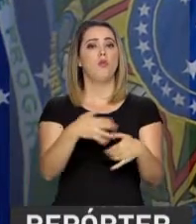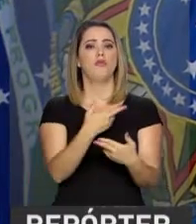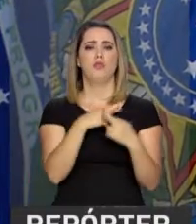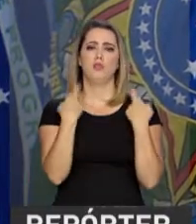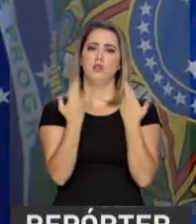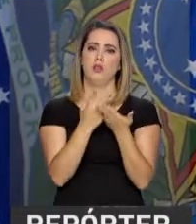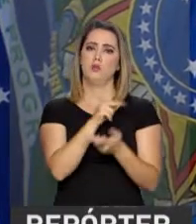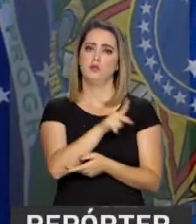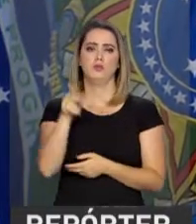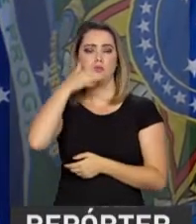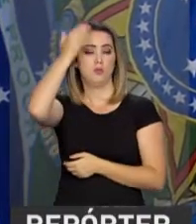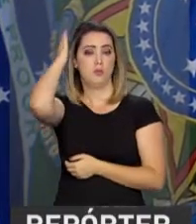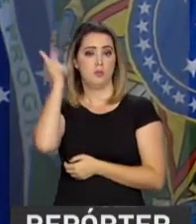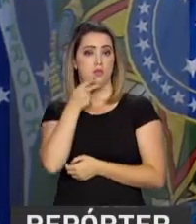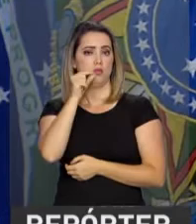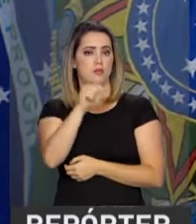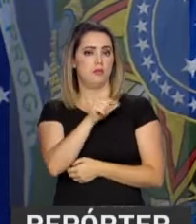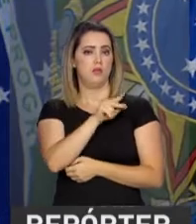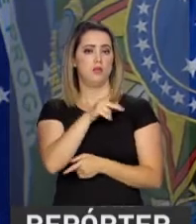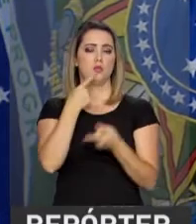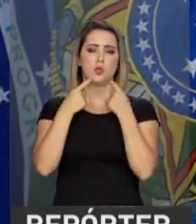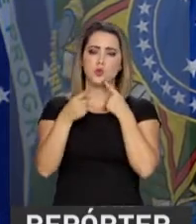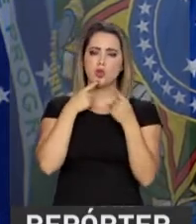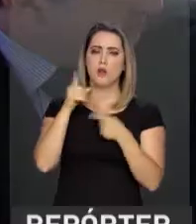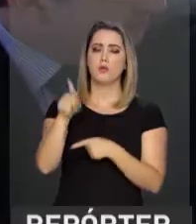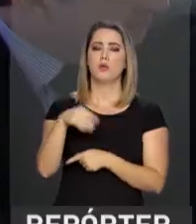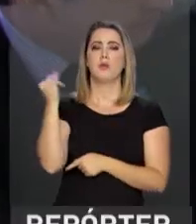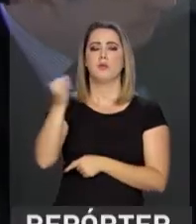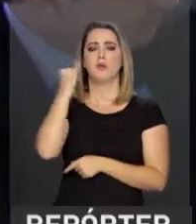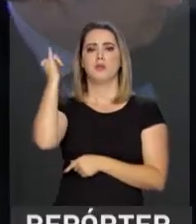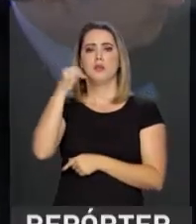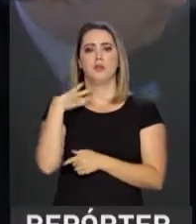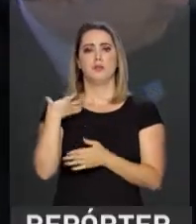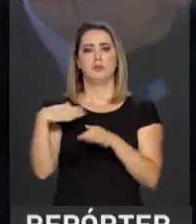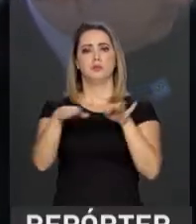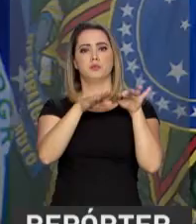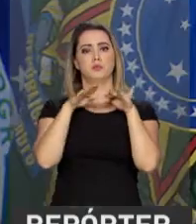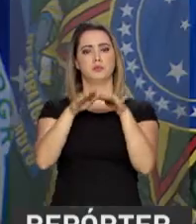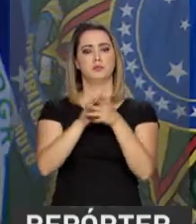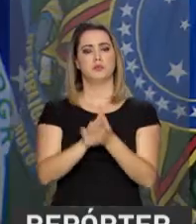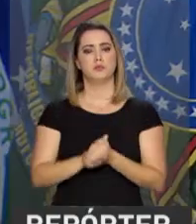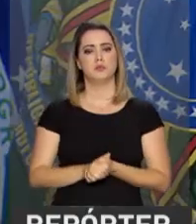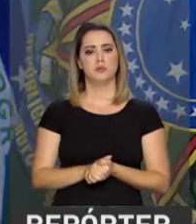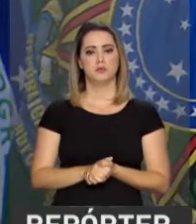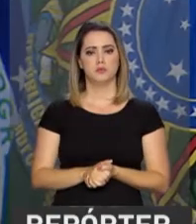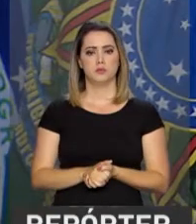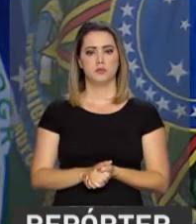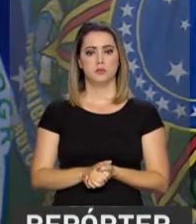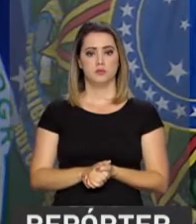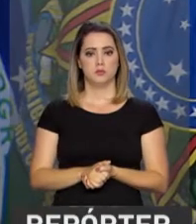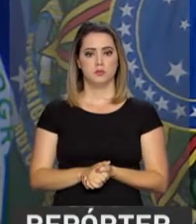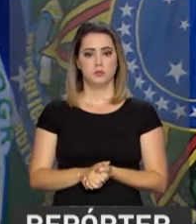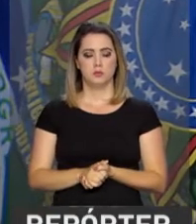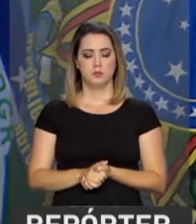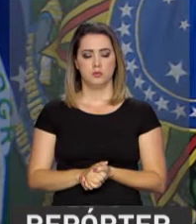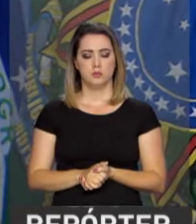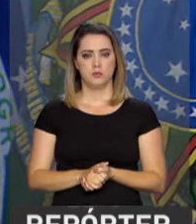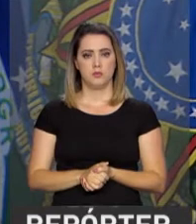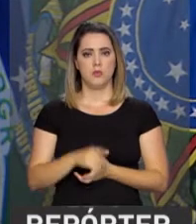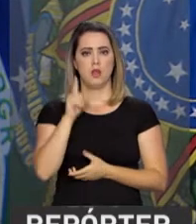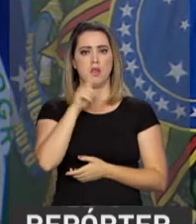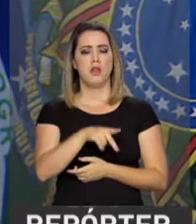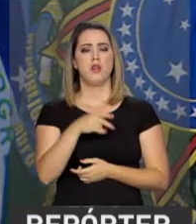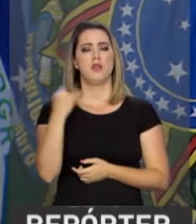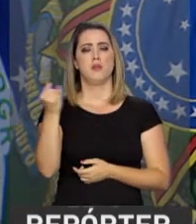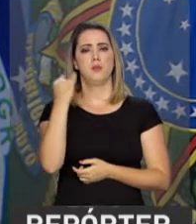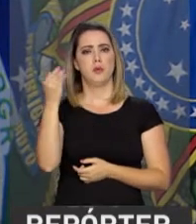presidente Michel Temer afirmou que o diálogo é fundamental para a democracia. É uma coisa muito importante num país em que cada um quer